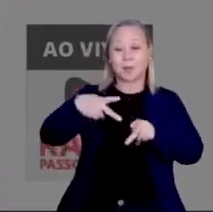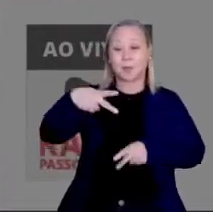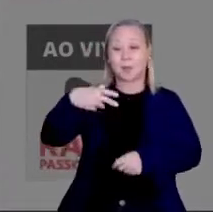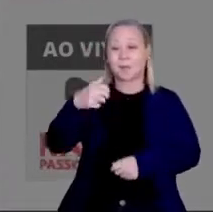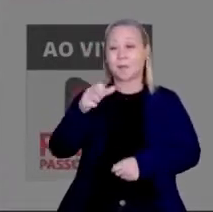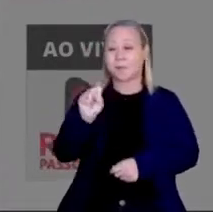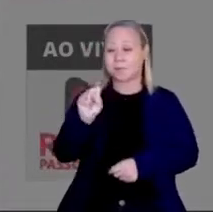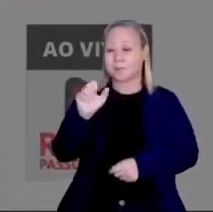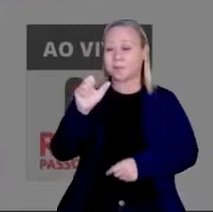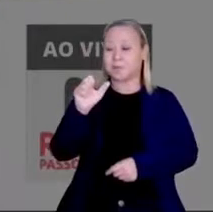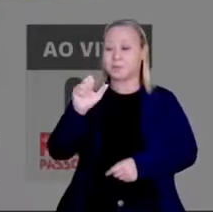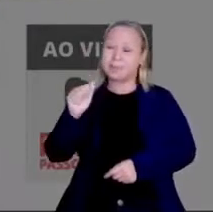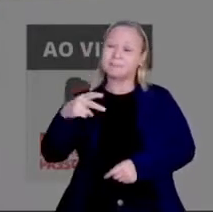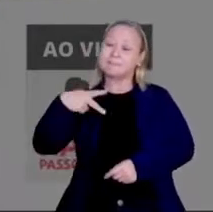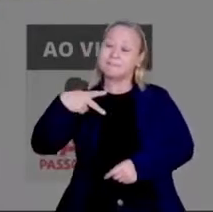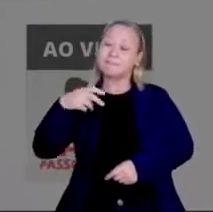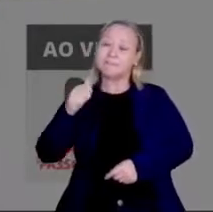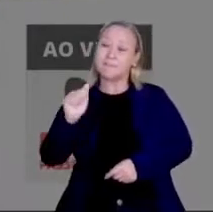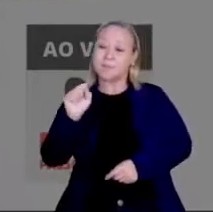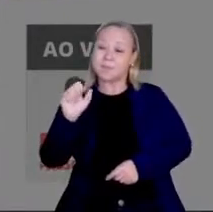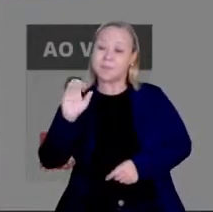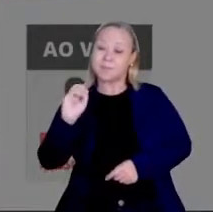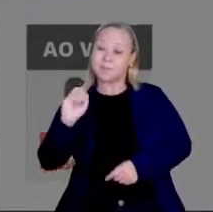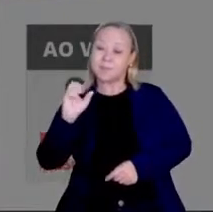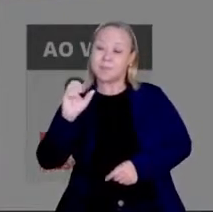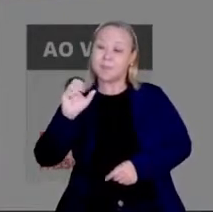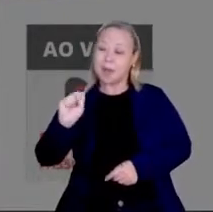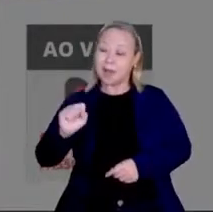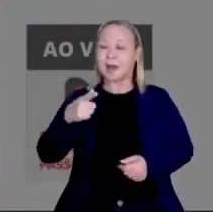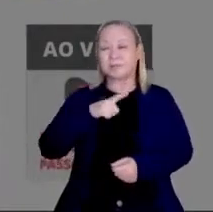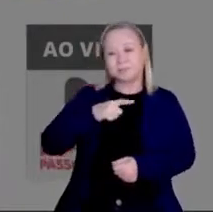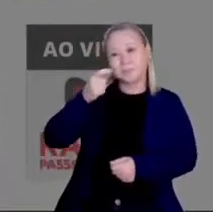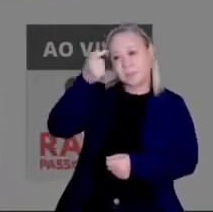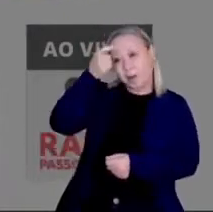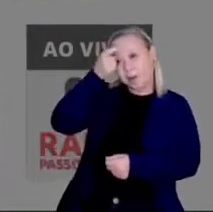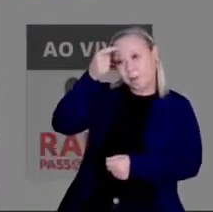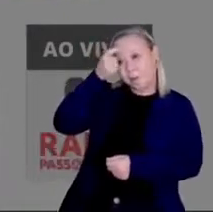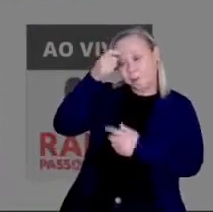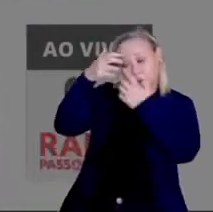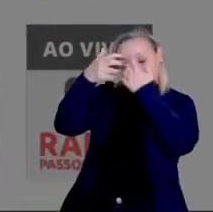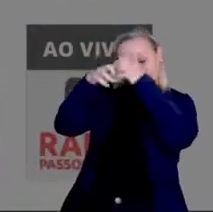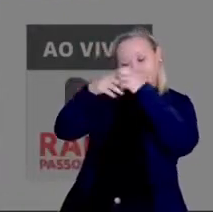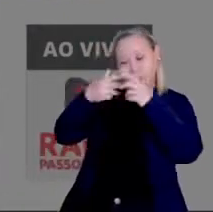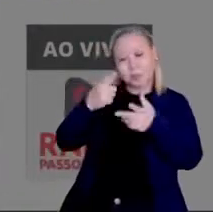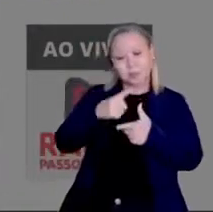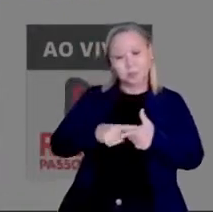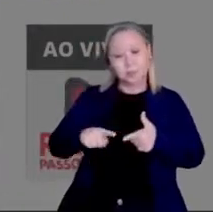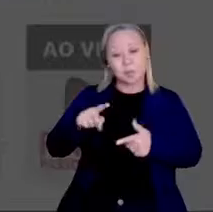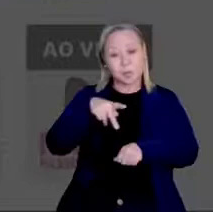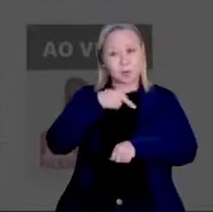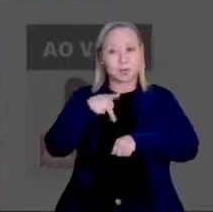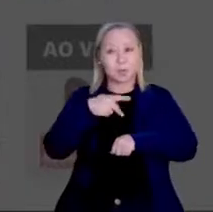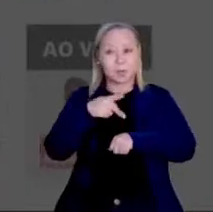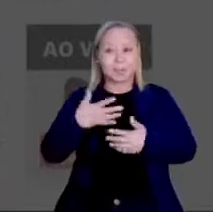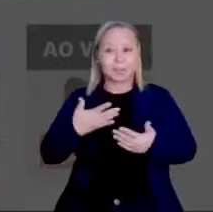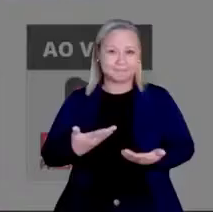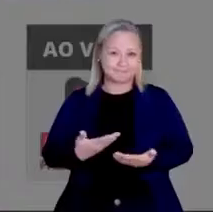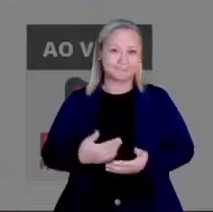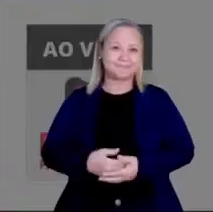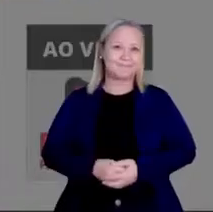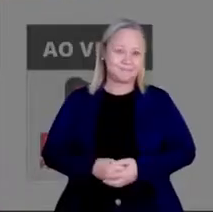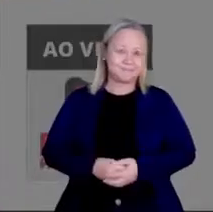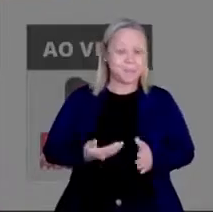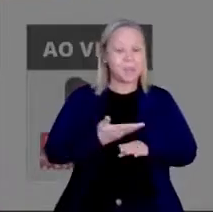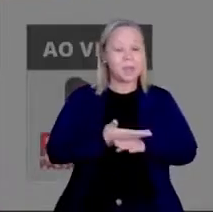Vida, 102,7 FM de Alfenas, Minas Gerais. A Rádio Vida, 101,5 FM de